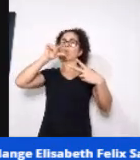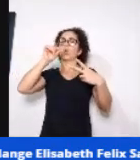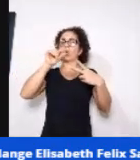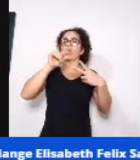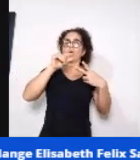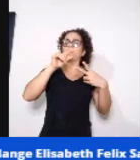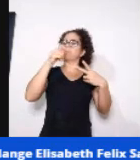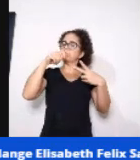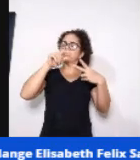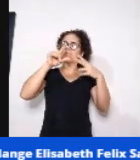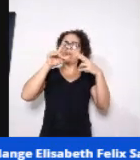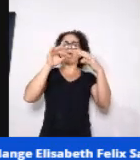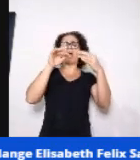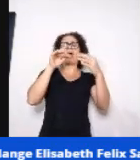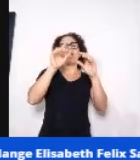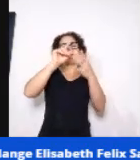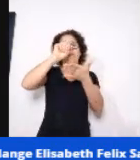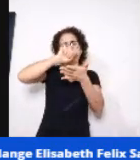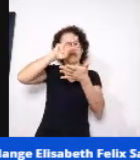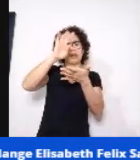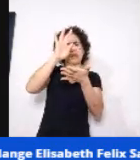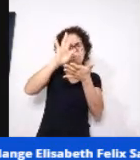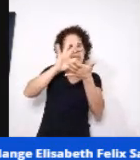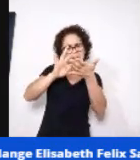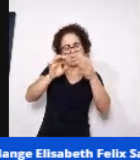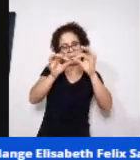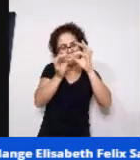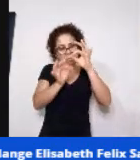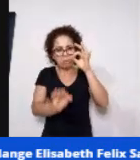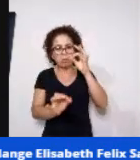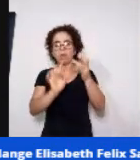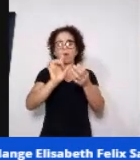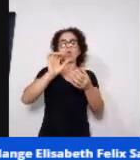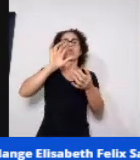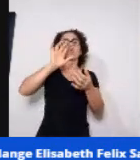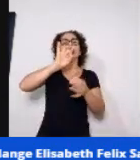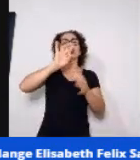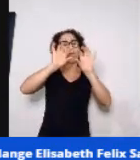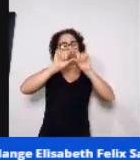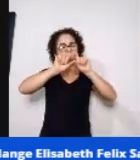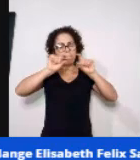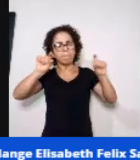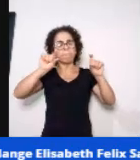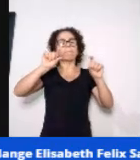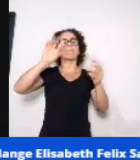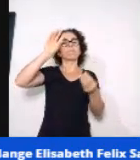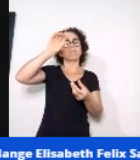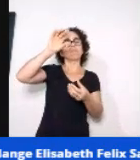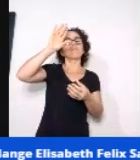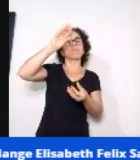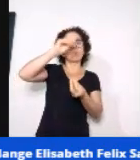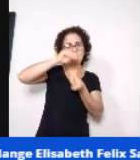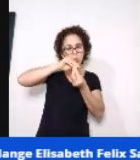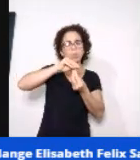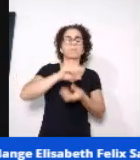texto grande, pode ser só uma mensagem. Se você vai dar o texto ou não, você decide. Mais um.